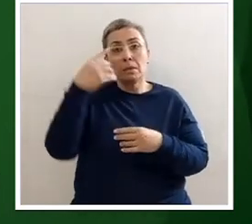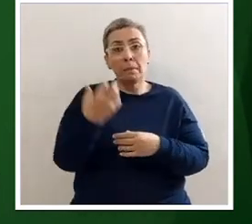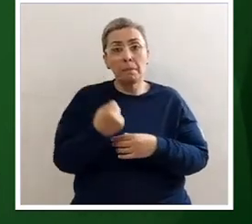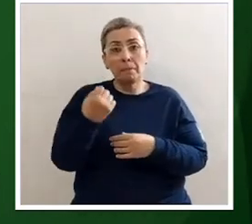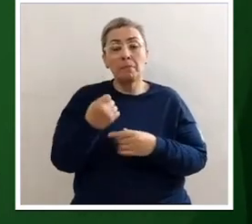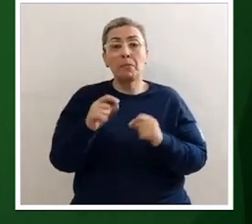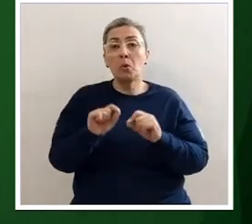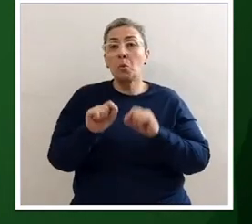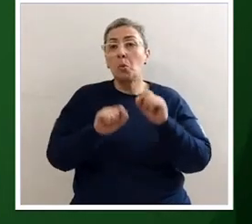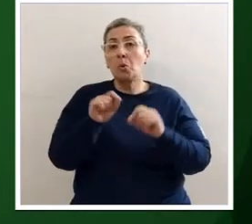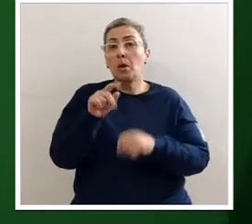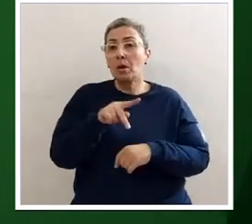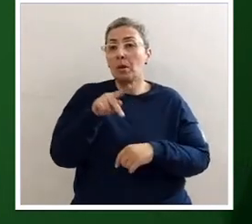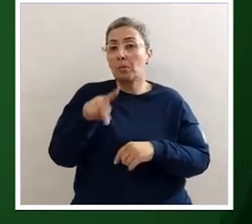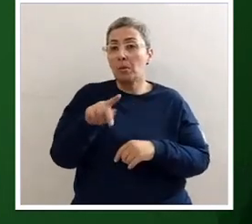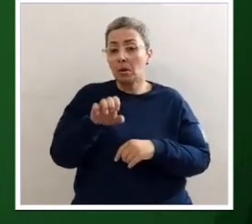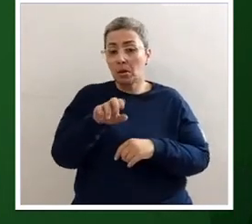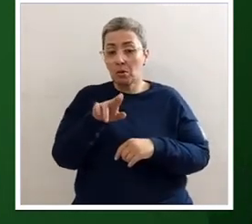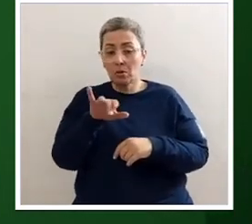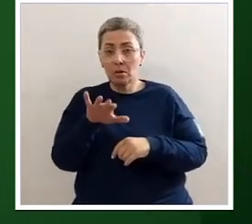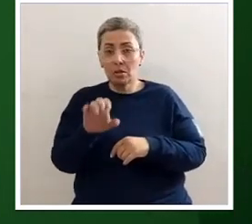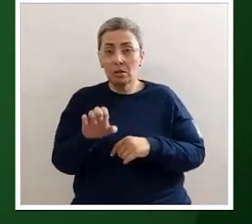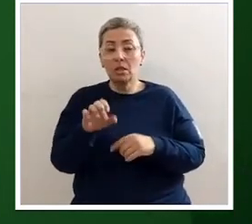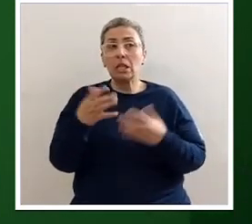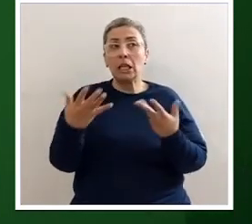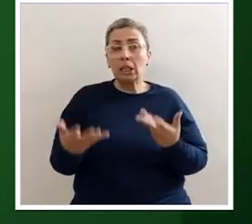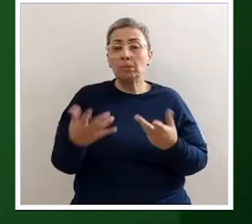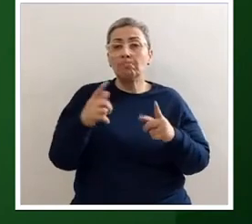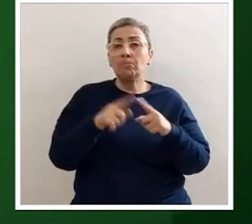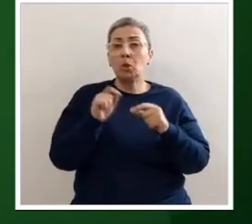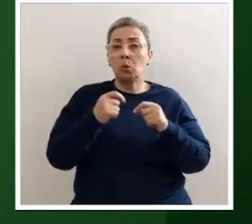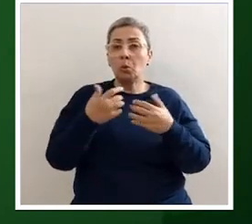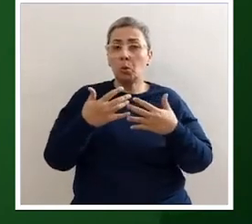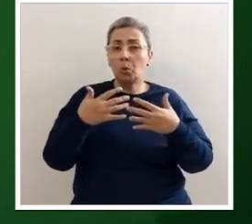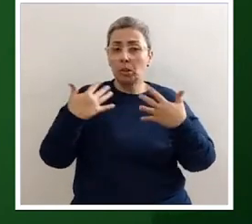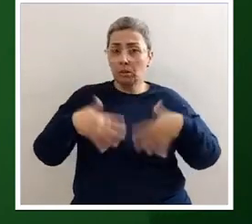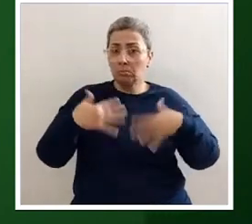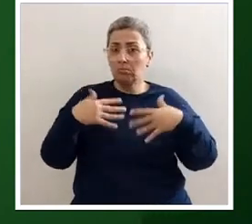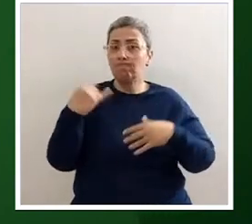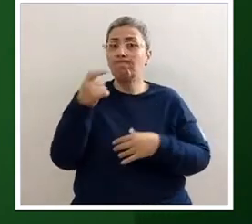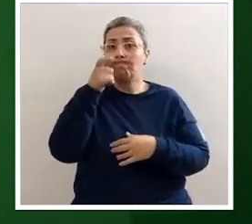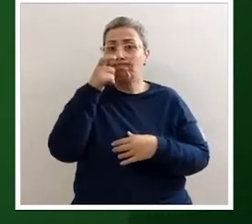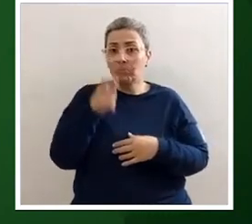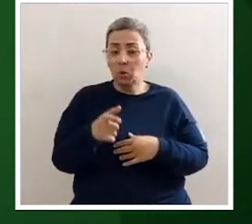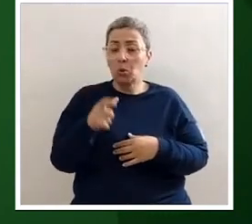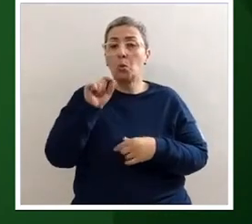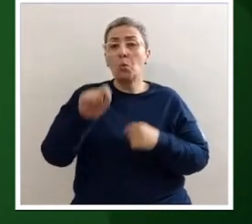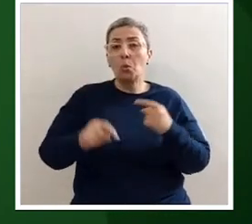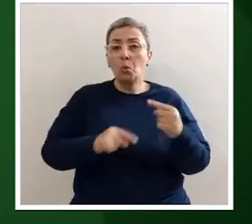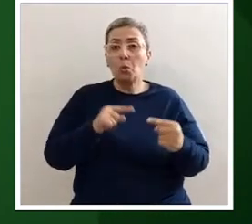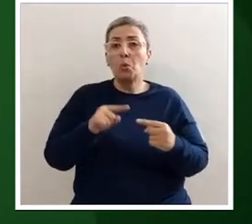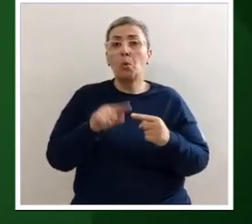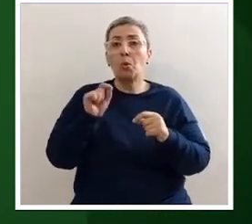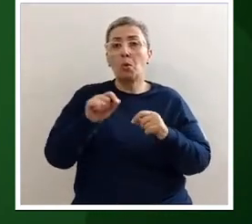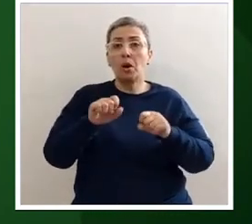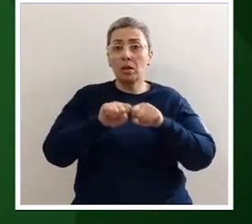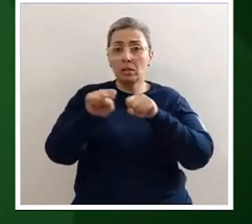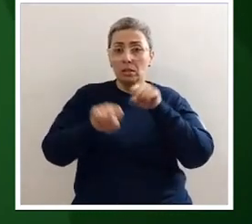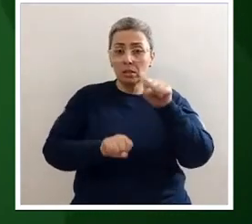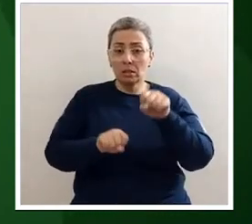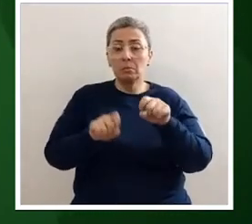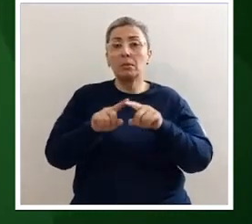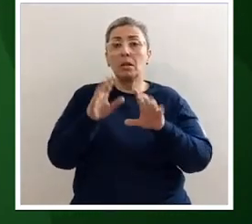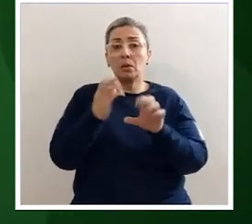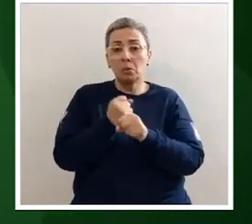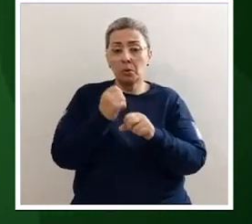o que a professora Nice traz para gente tem uma dimensão bastante interessante no que tange a sistematização de dados